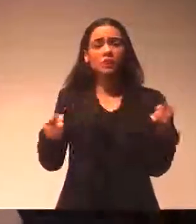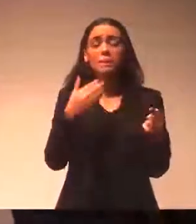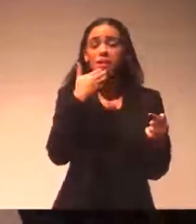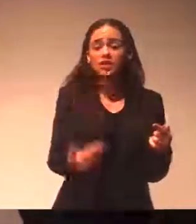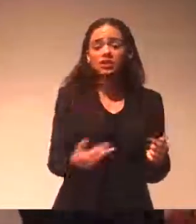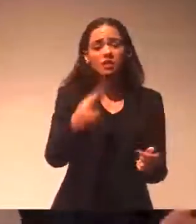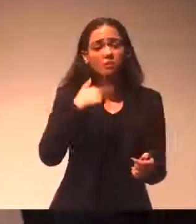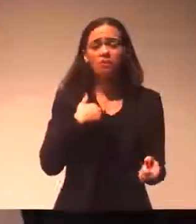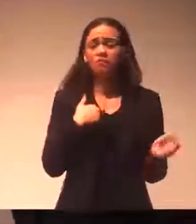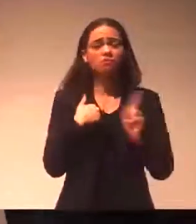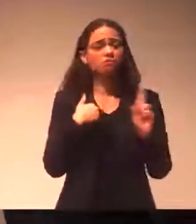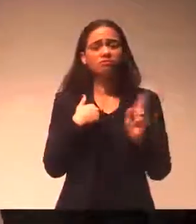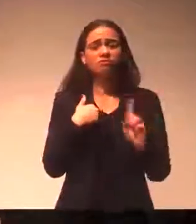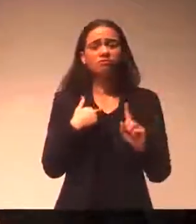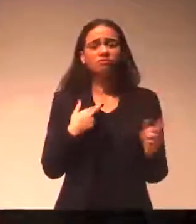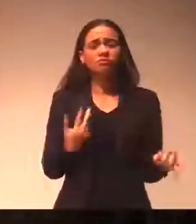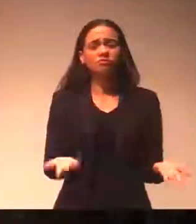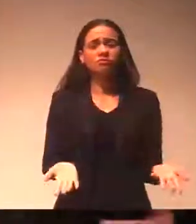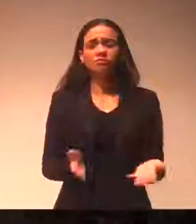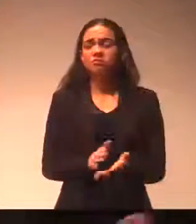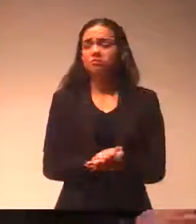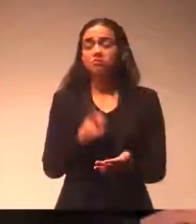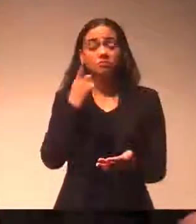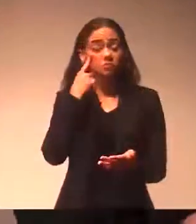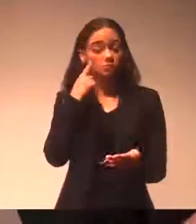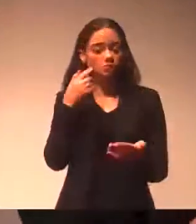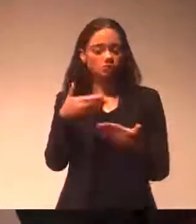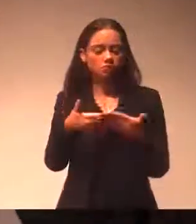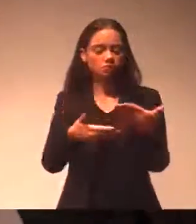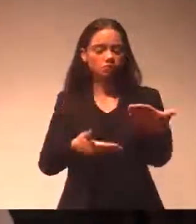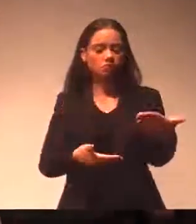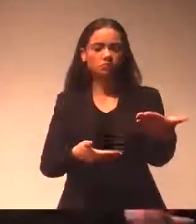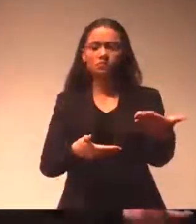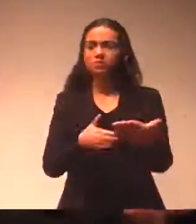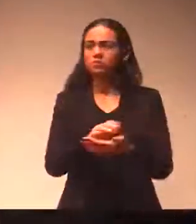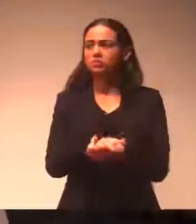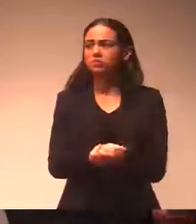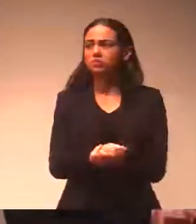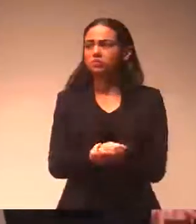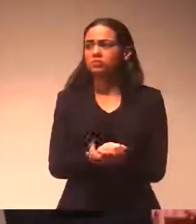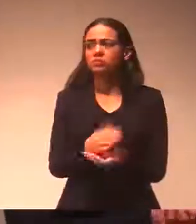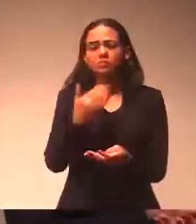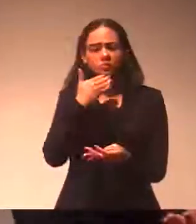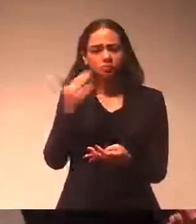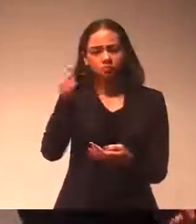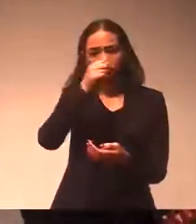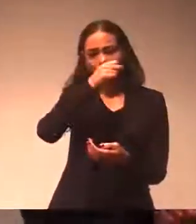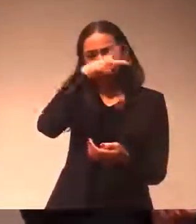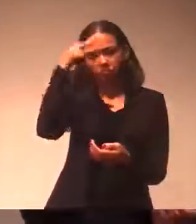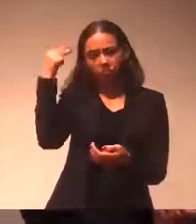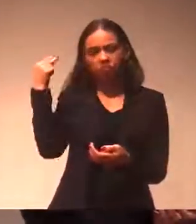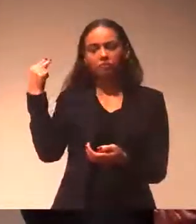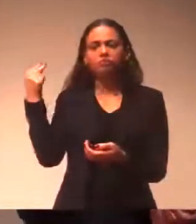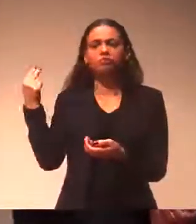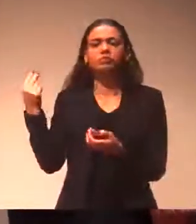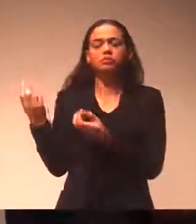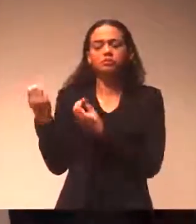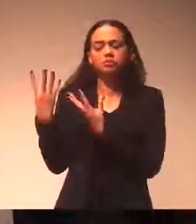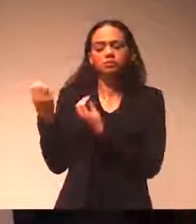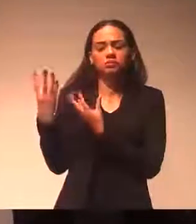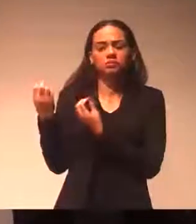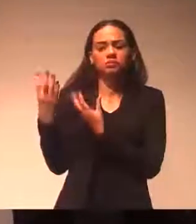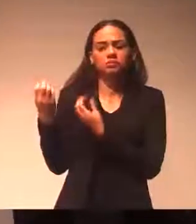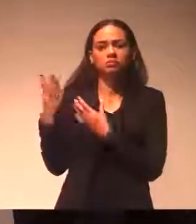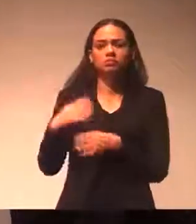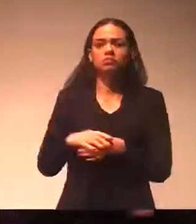sessão, se ele não é claro, porque ele fala que não é claro. Solicito do Poder Executivo informações atualizadas sobre as terceirizações